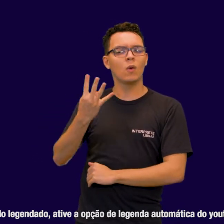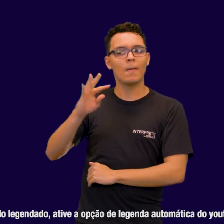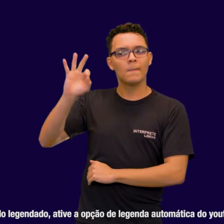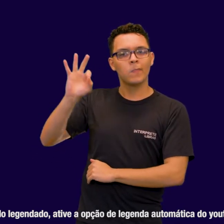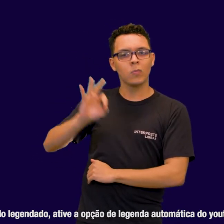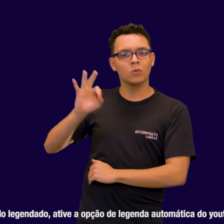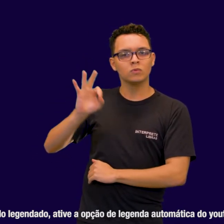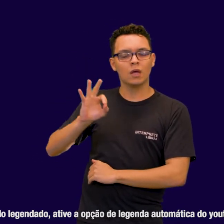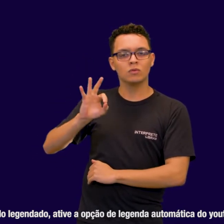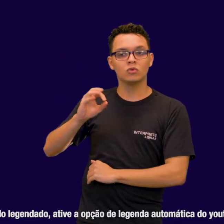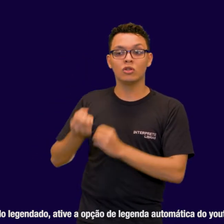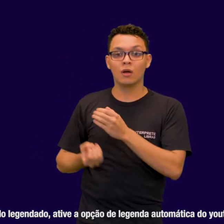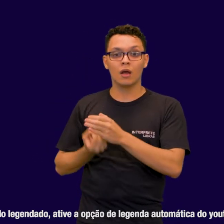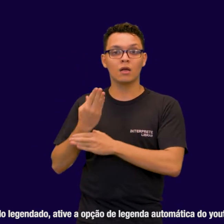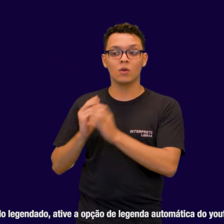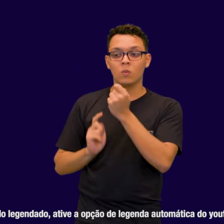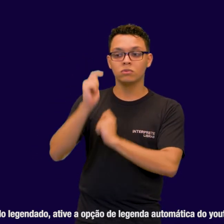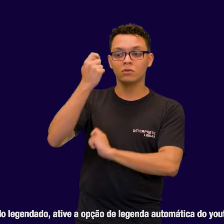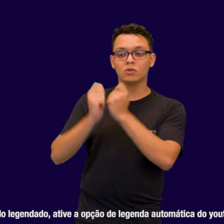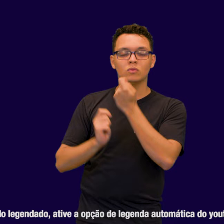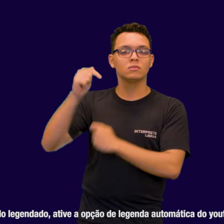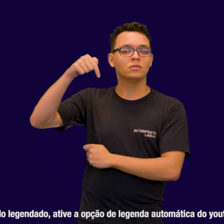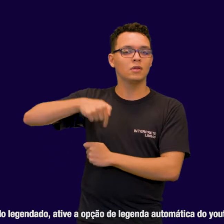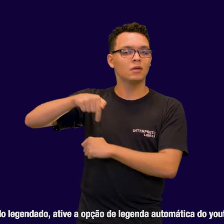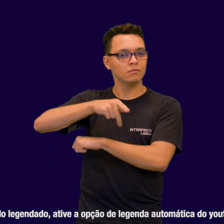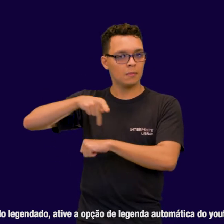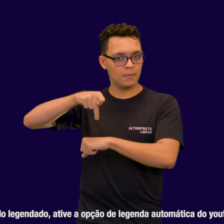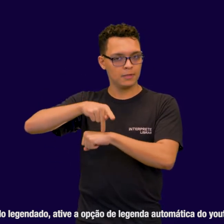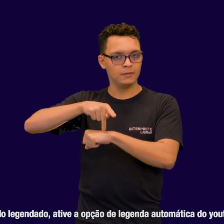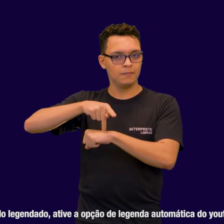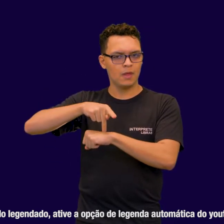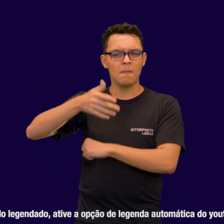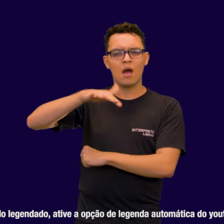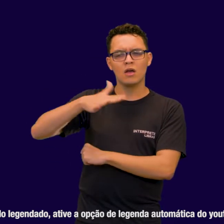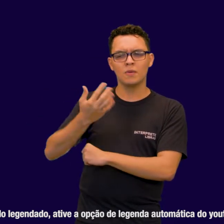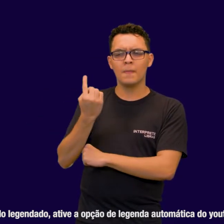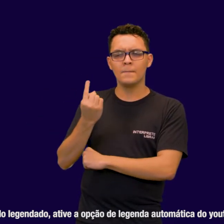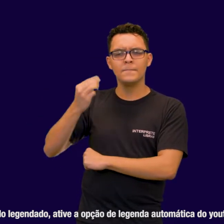14,4% no número de cervejarias autorizadas pelo órgão. Ao todo, são